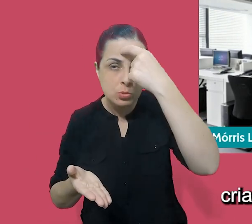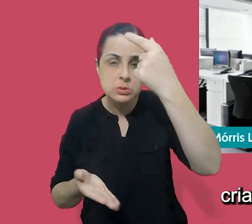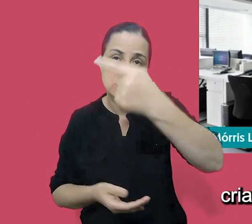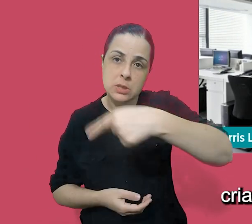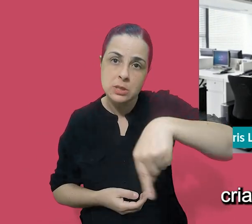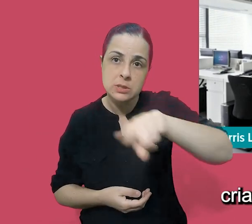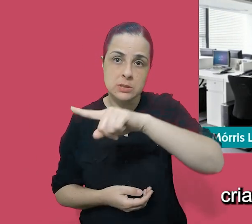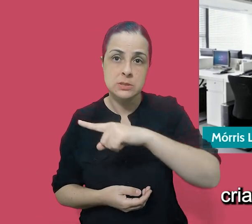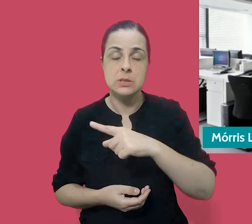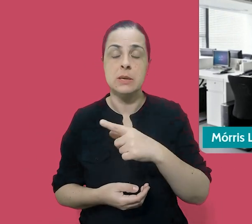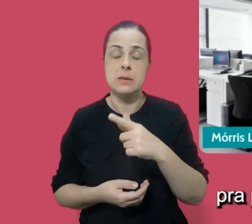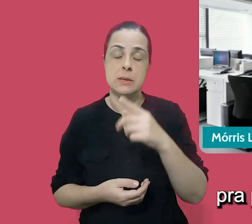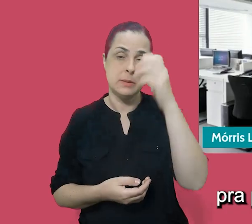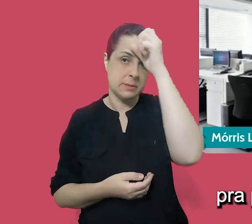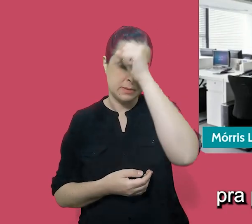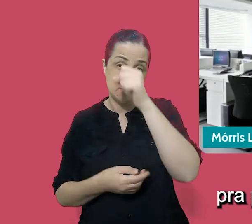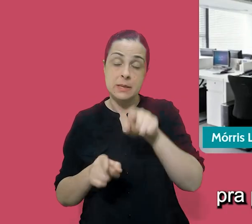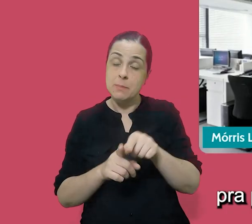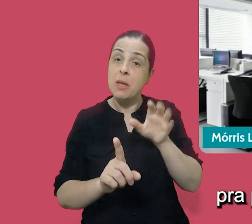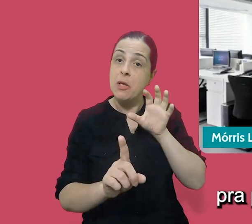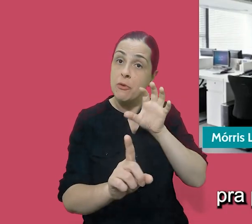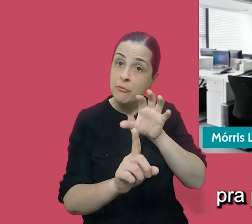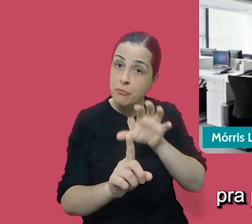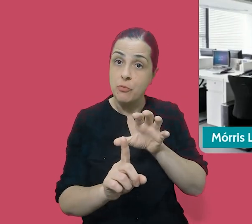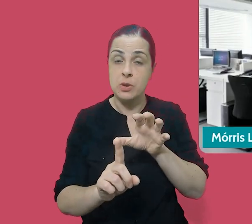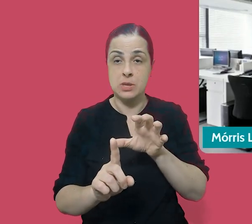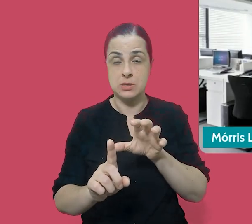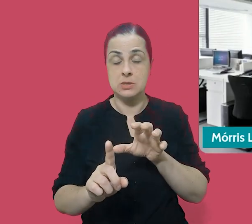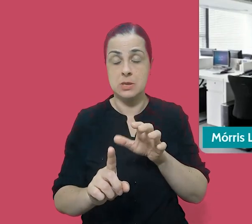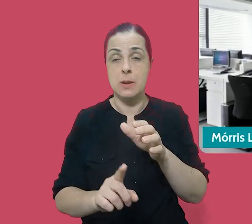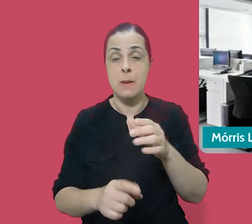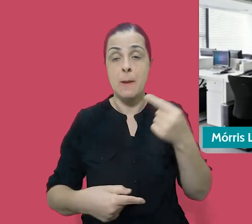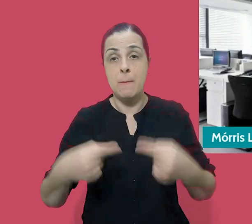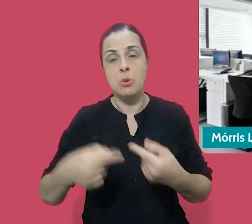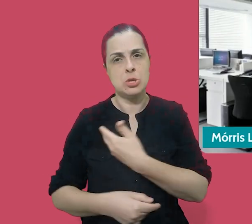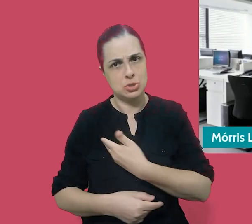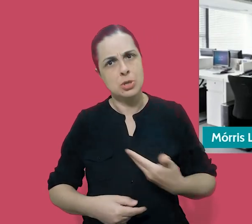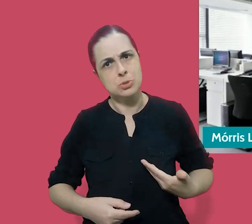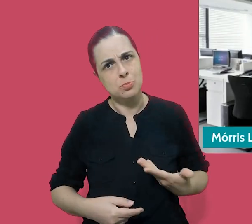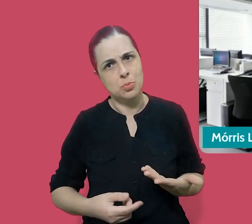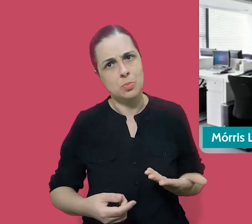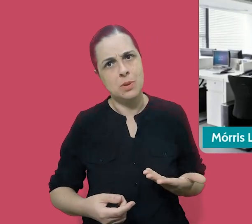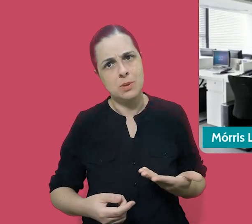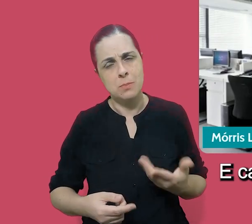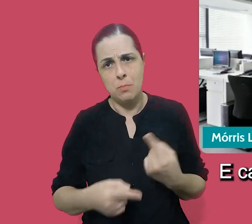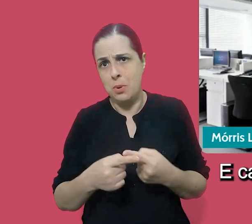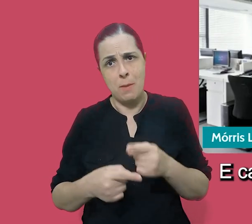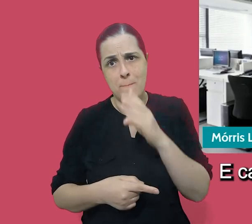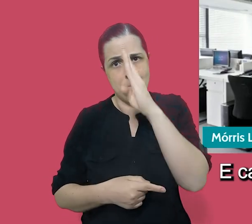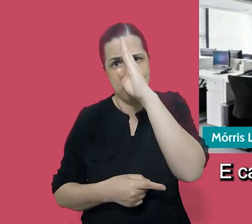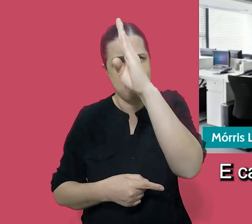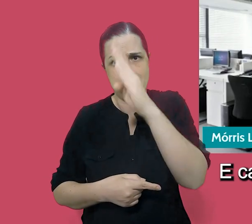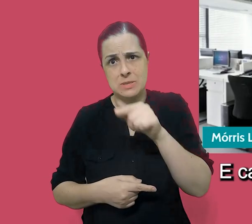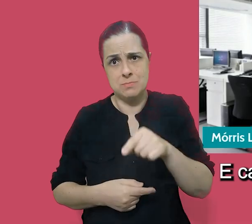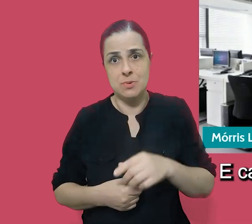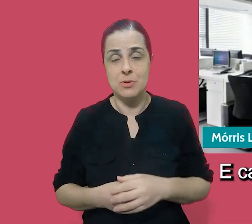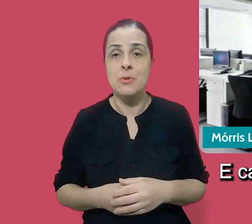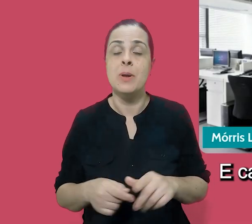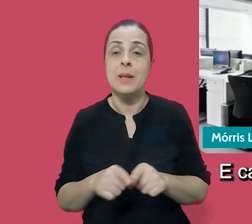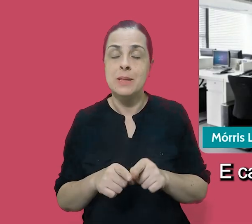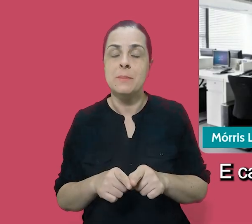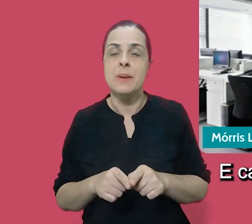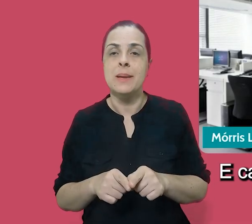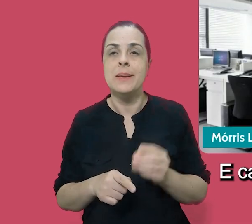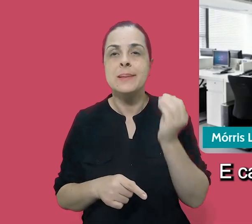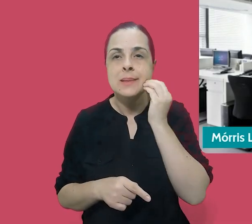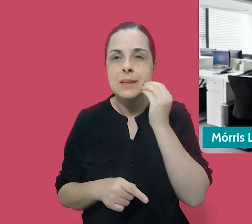tipo de influência para políticas públicas sobre isso, porque é fundamental também, né? E cada vez trazer mais